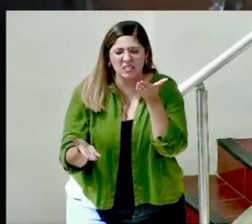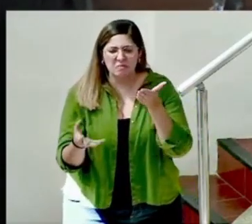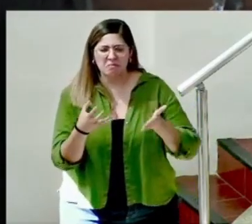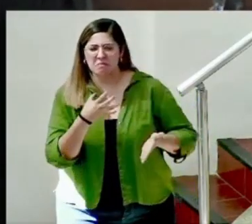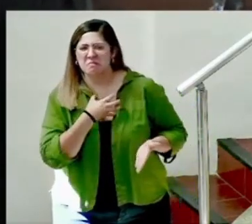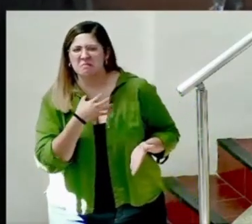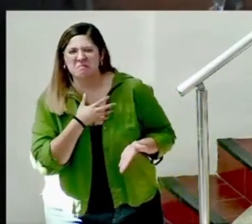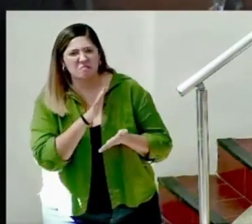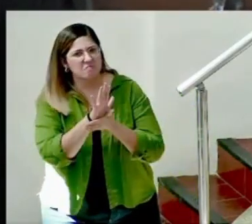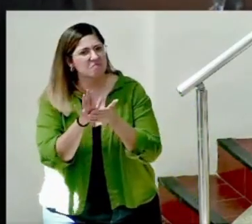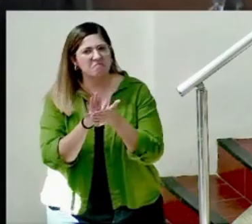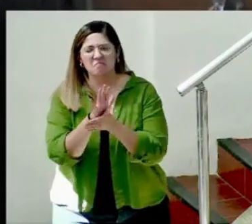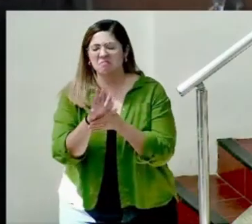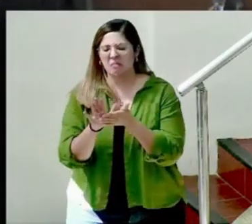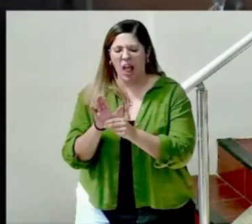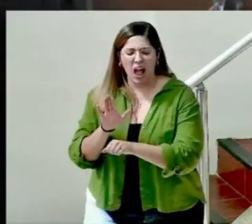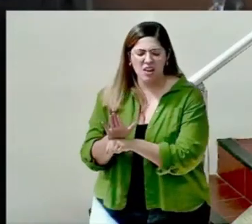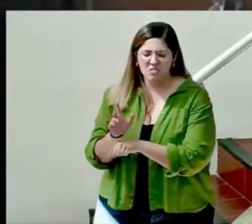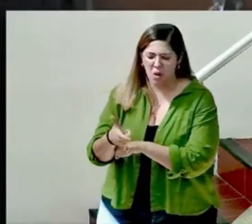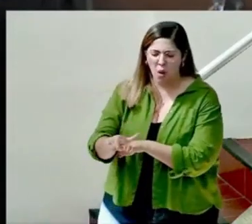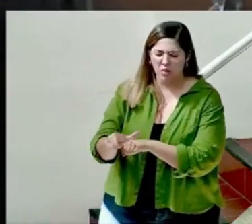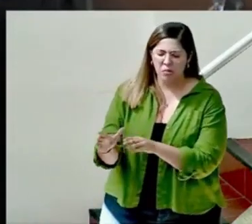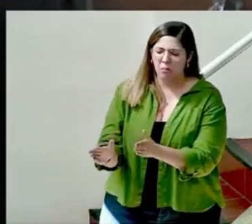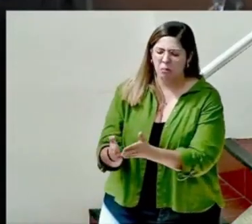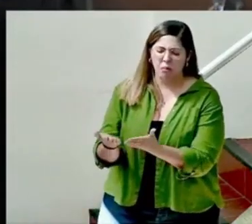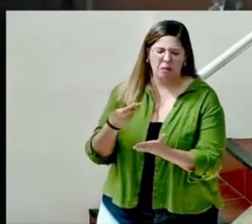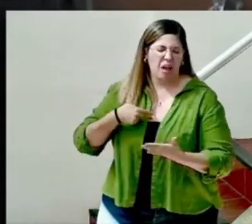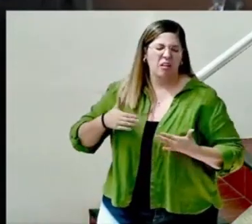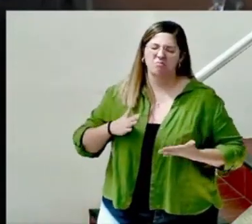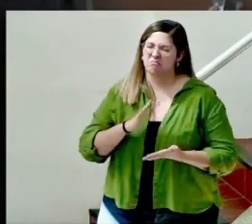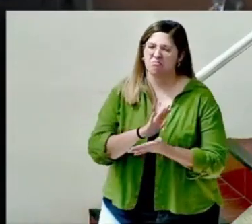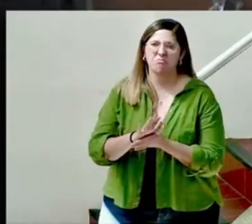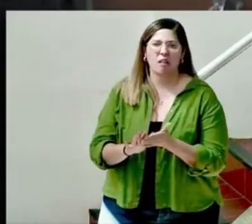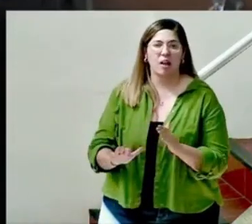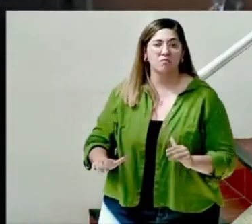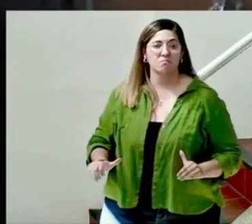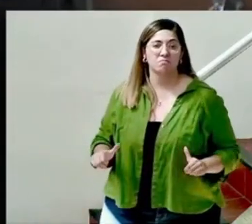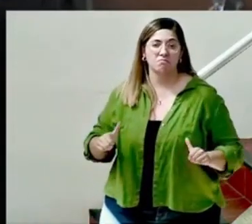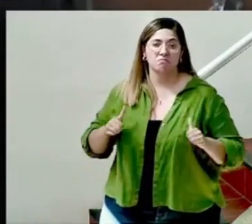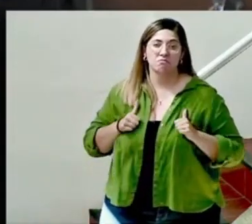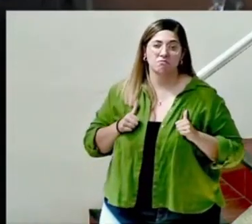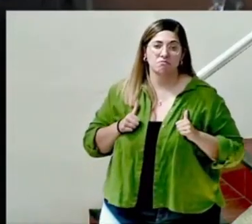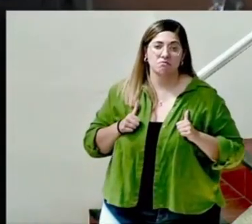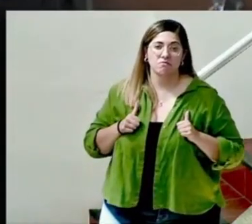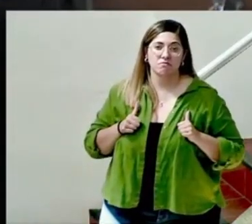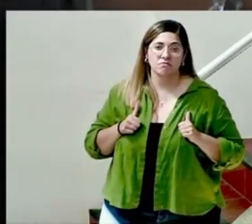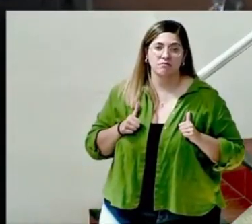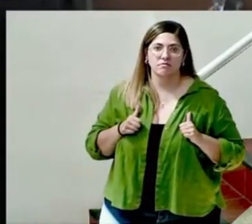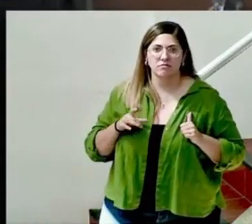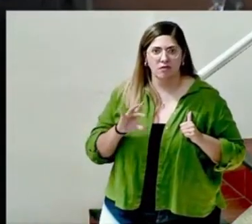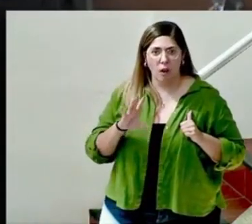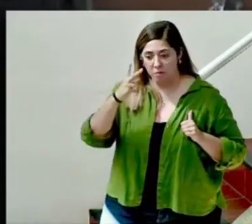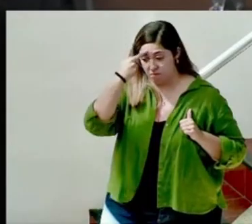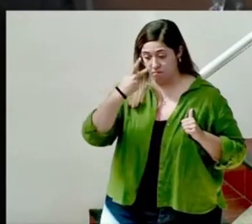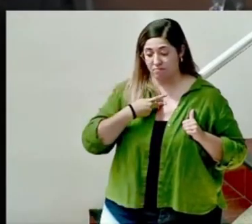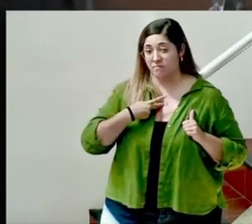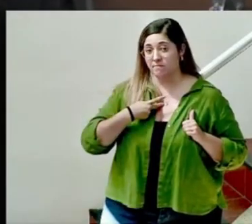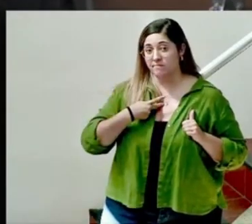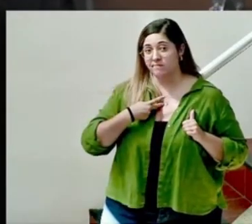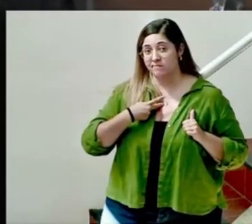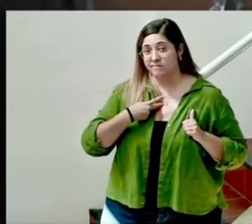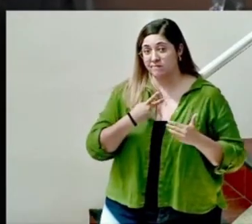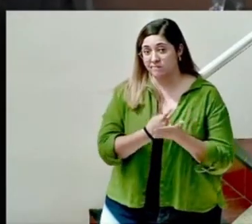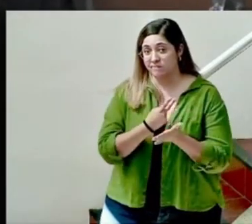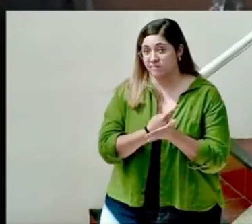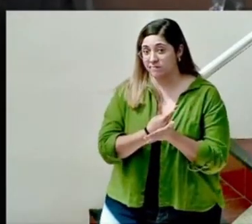não teremos sensibilidade com a dor do outro. O importante é o que me beneficia.